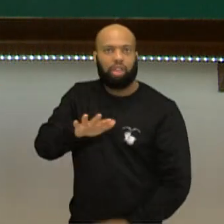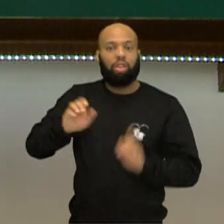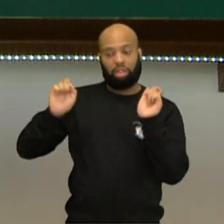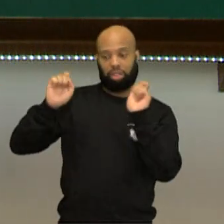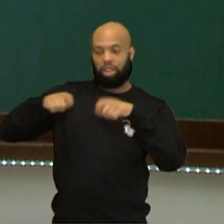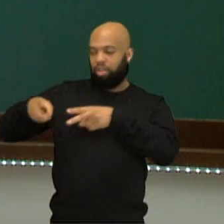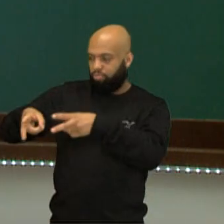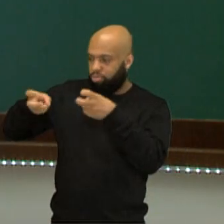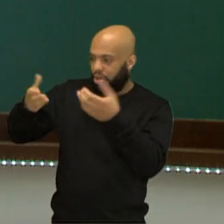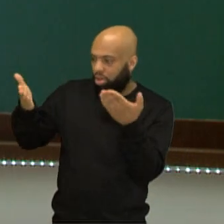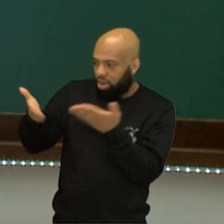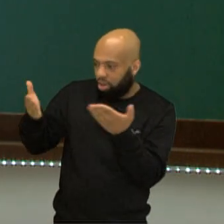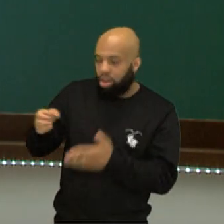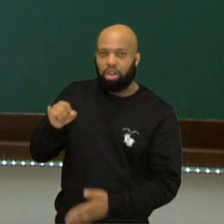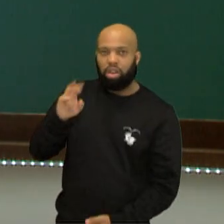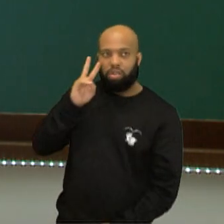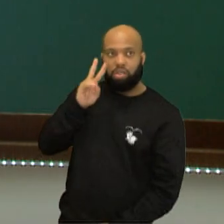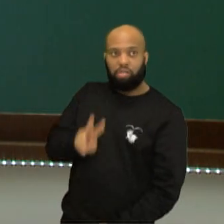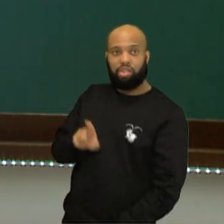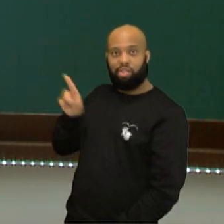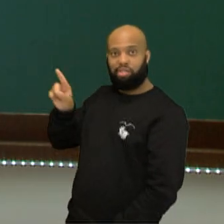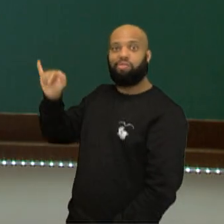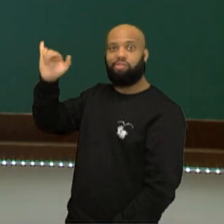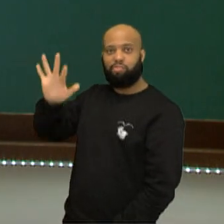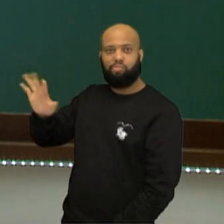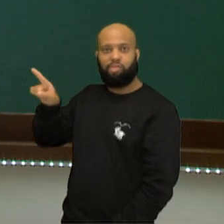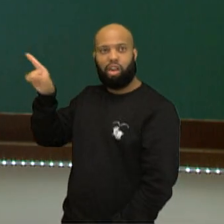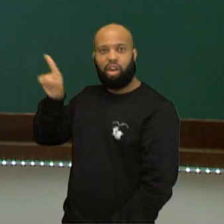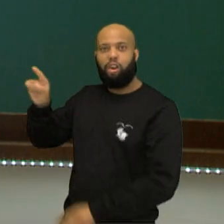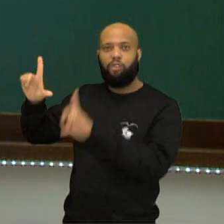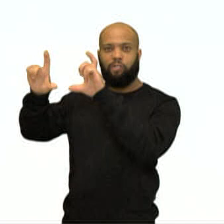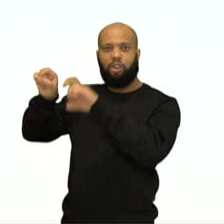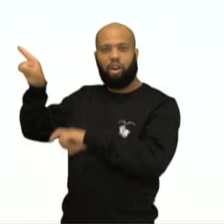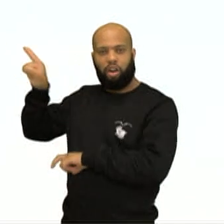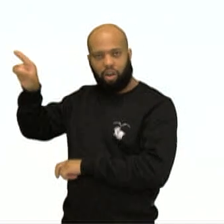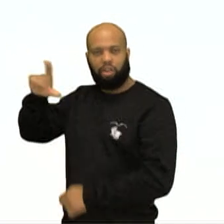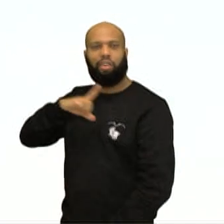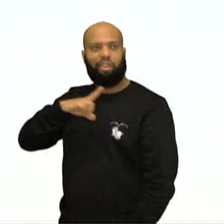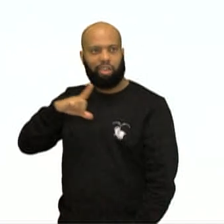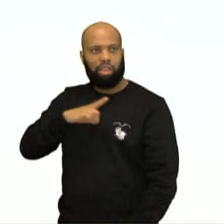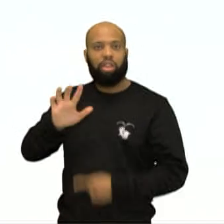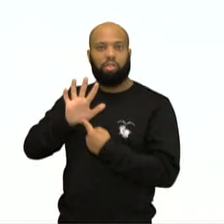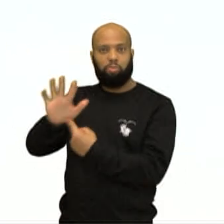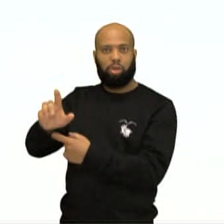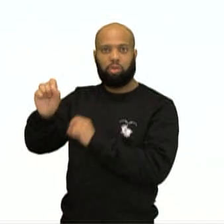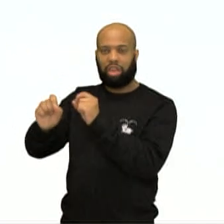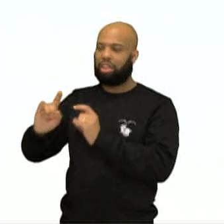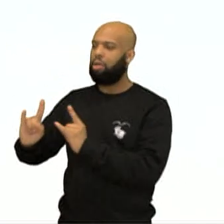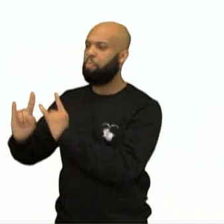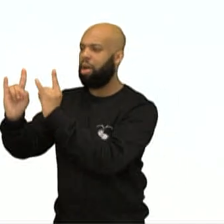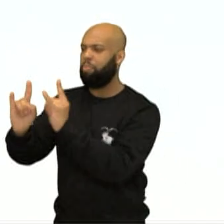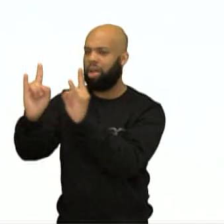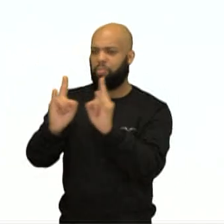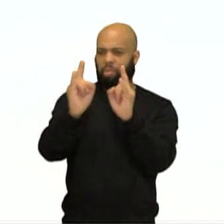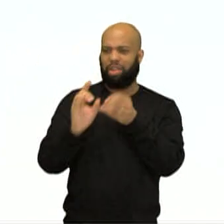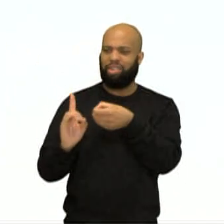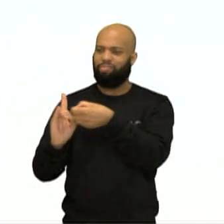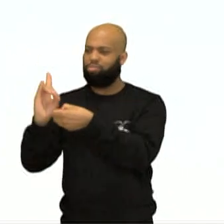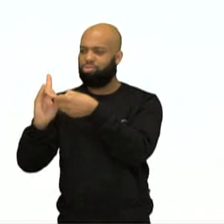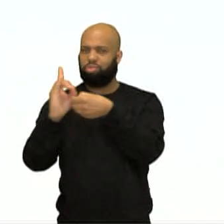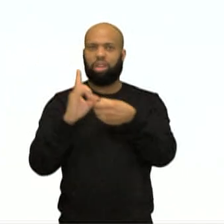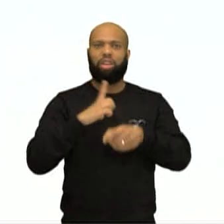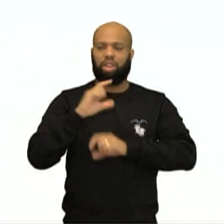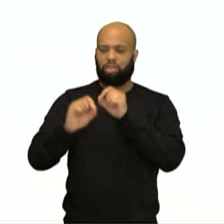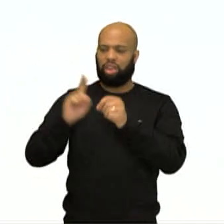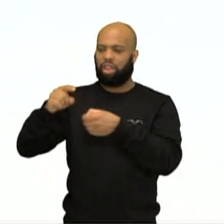ser observado quando você olha para essa imagem que aparece do lado esquerdo da sua tela, onde nós temos uma área urbana que apresenta